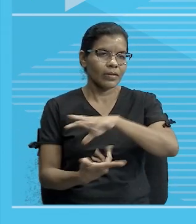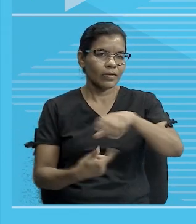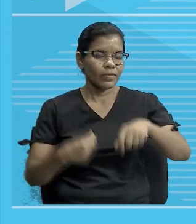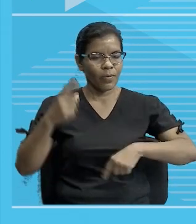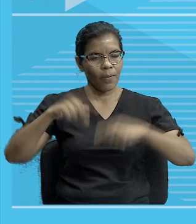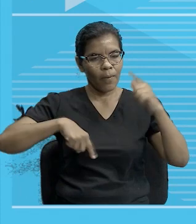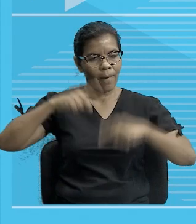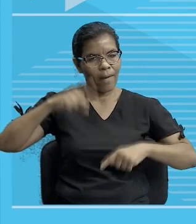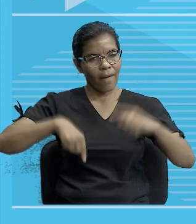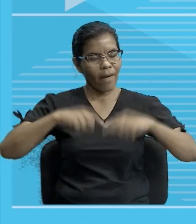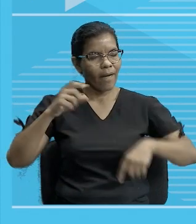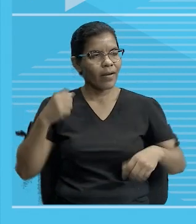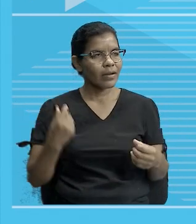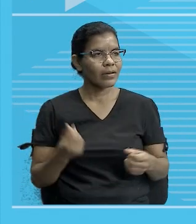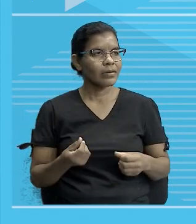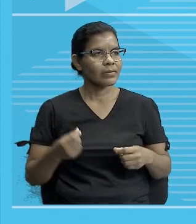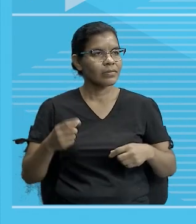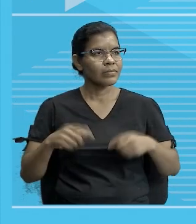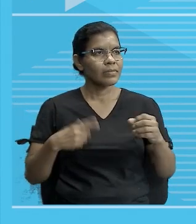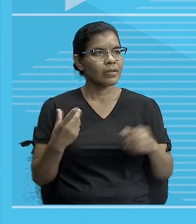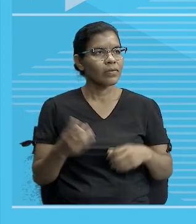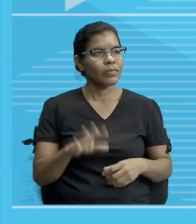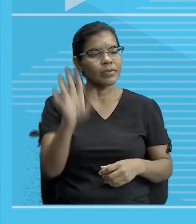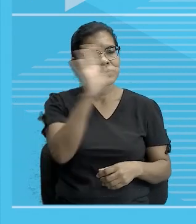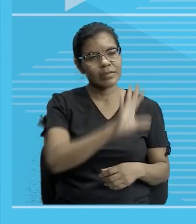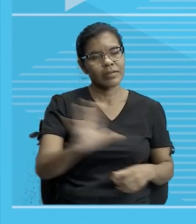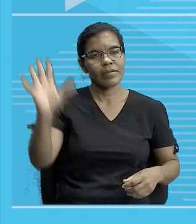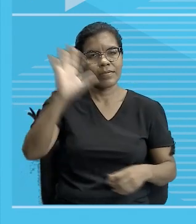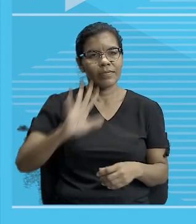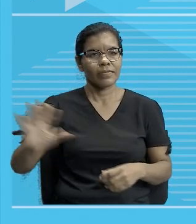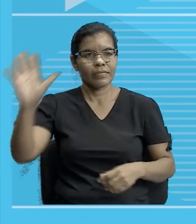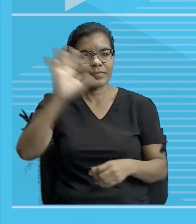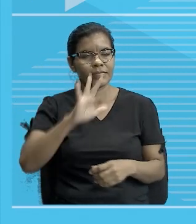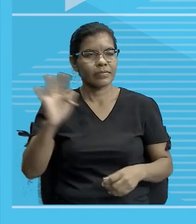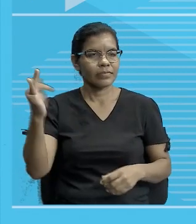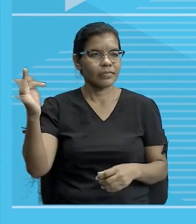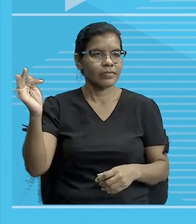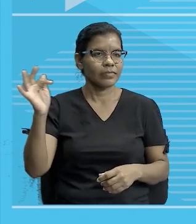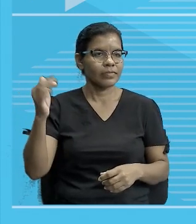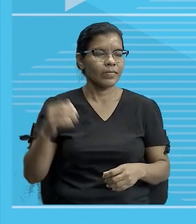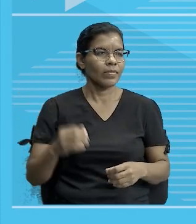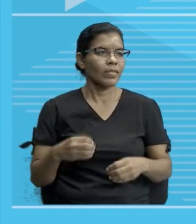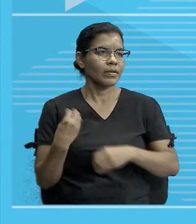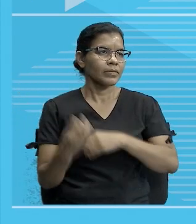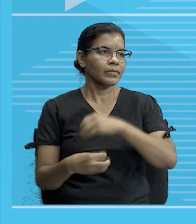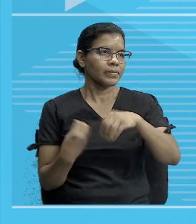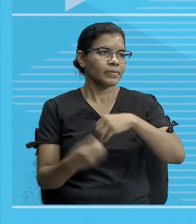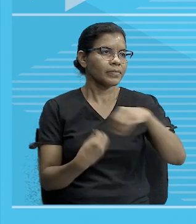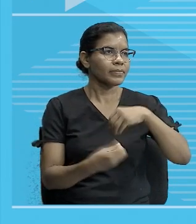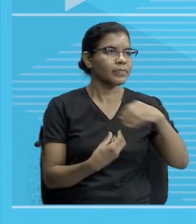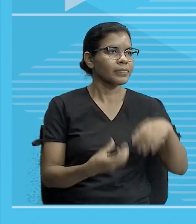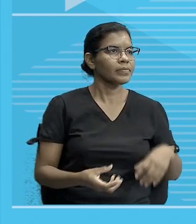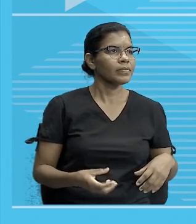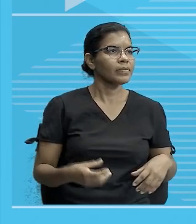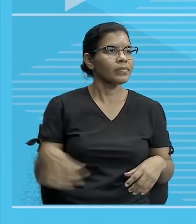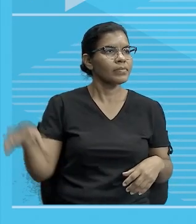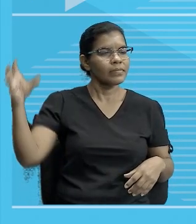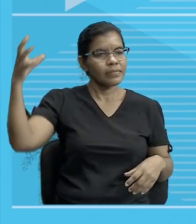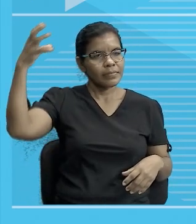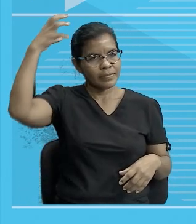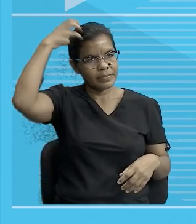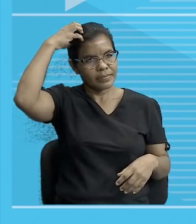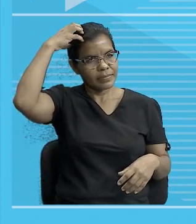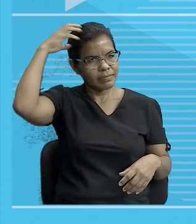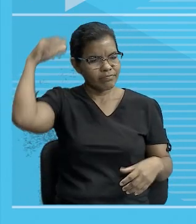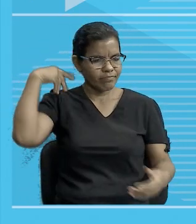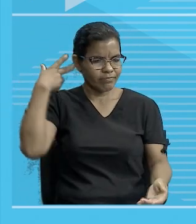aí algumas imagens já da França, época da Revolution. Aqui era o rei que vai ser